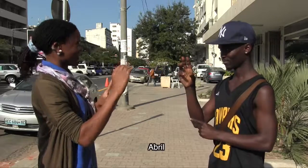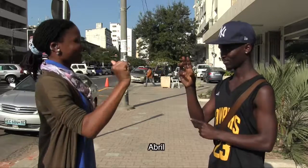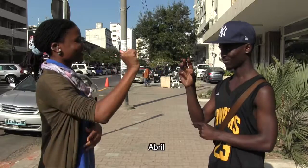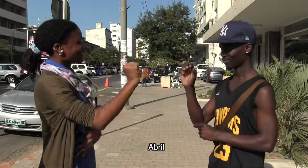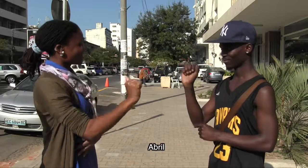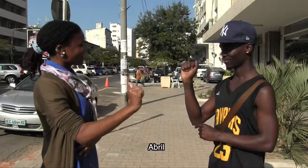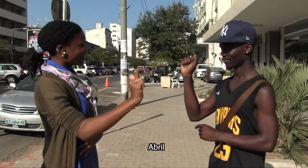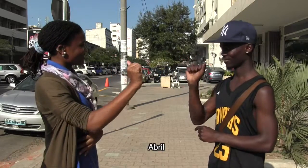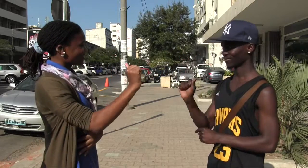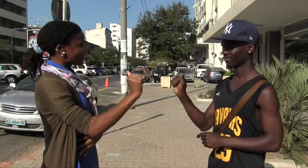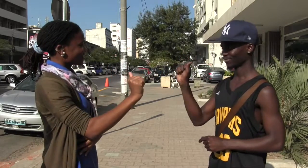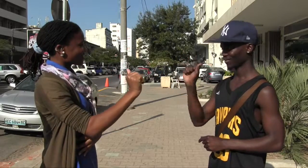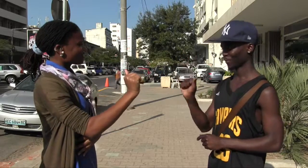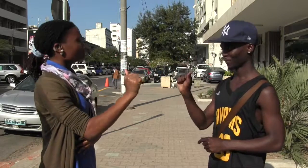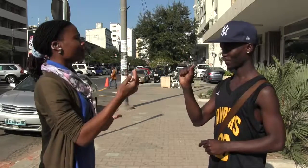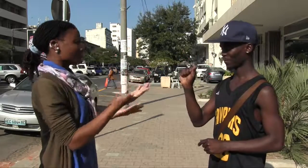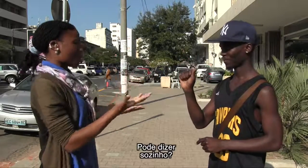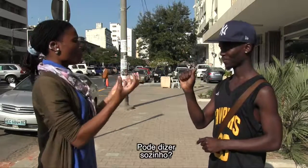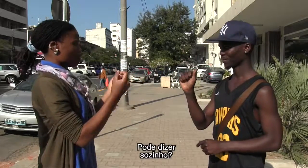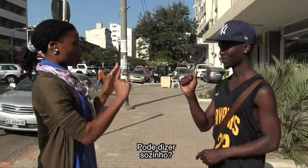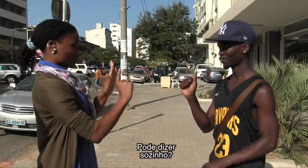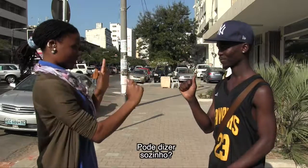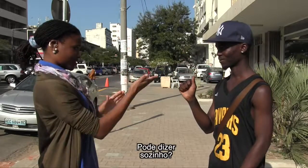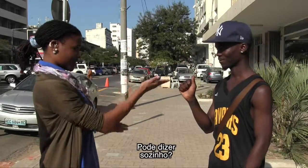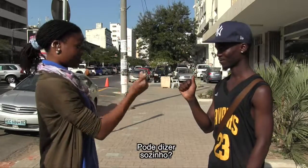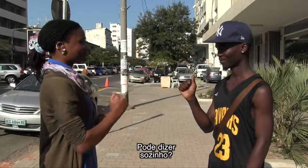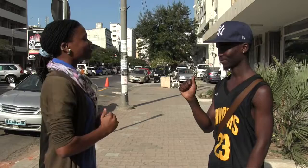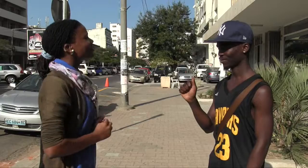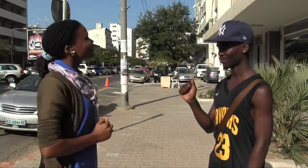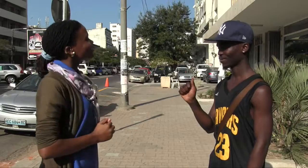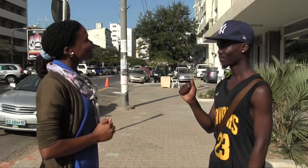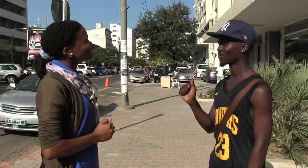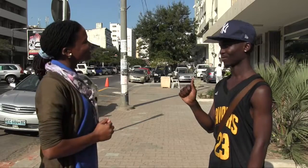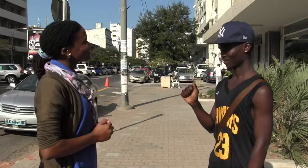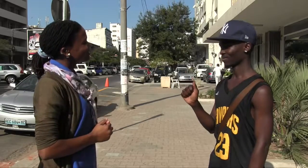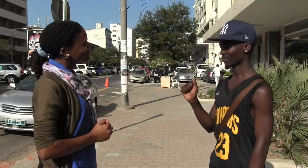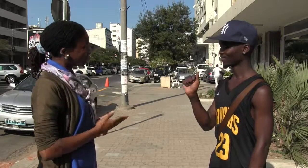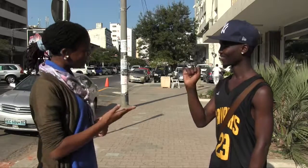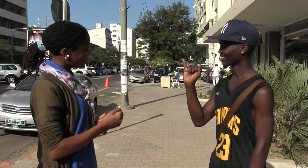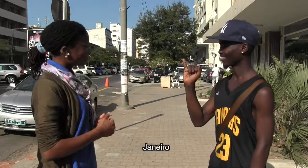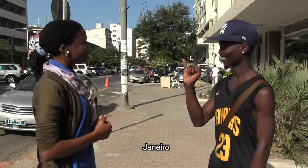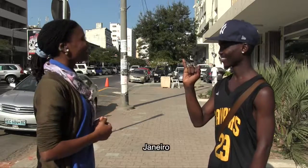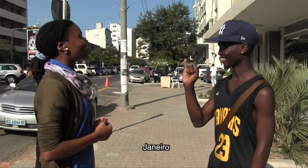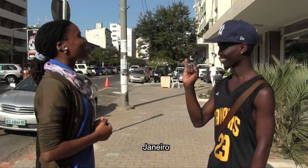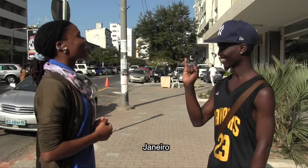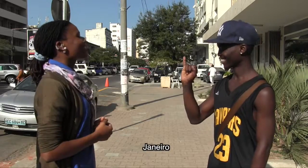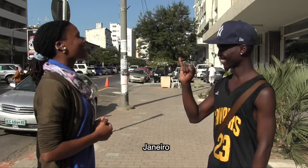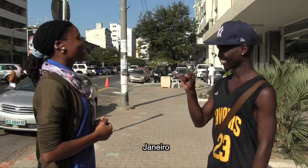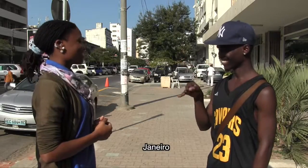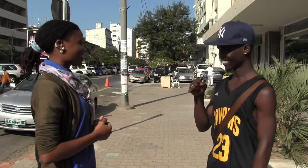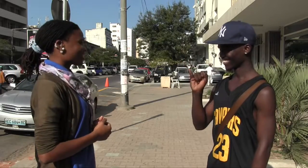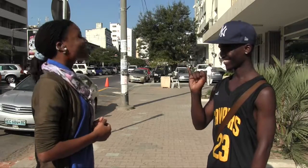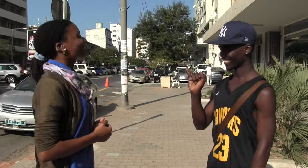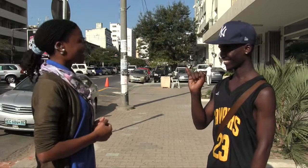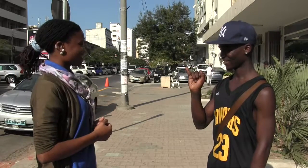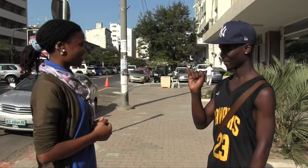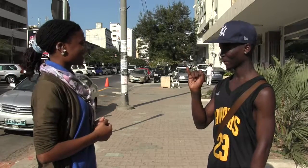abril pode dizer sozinho janeiro